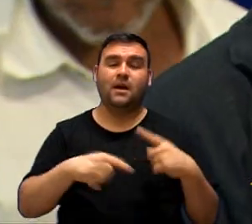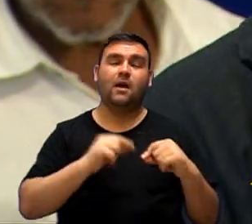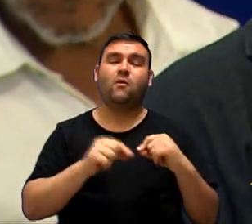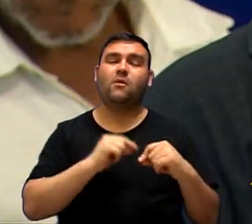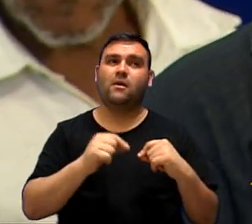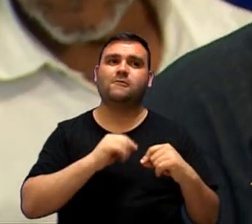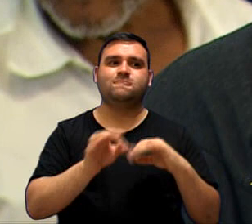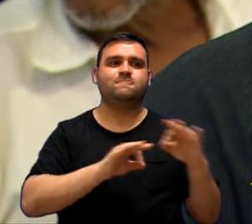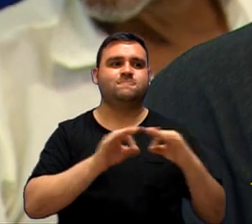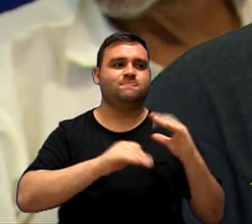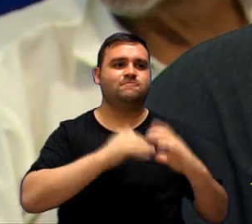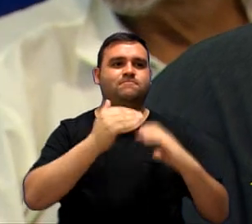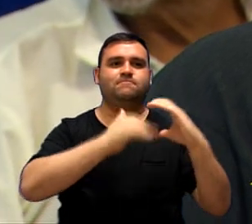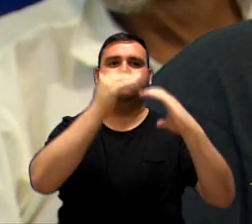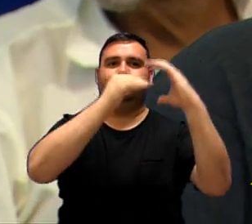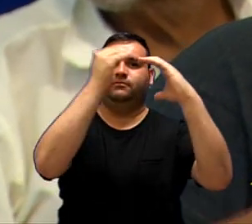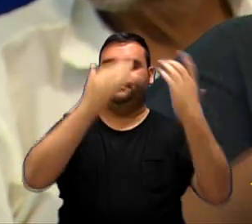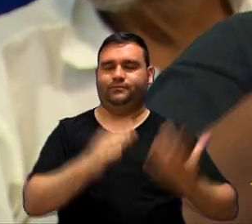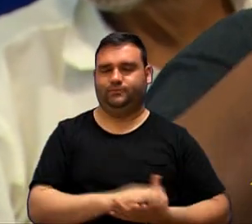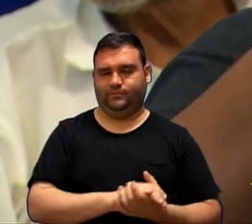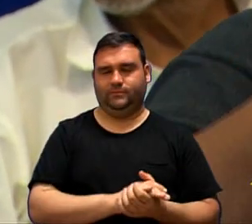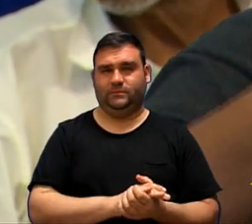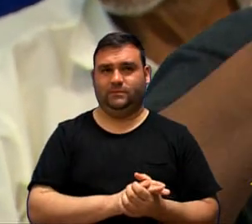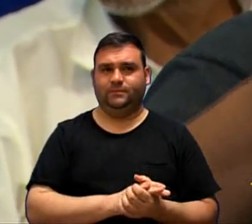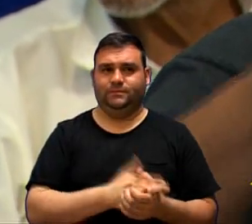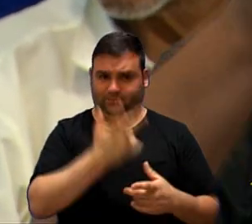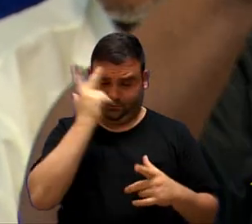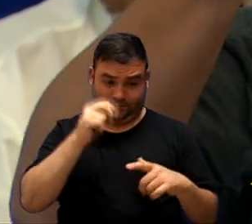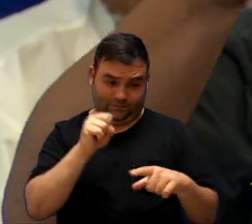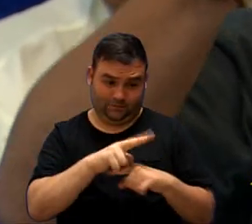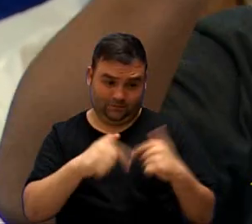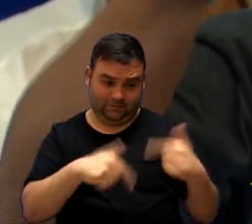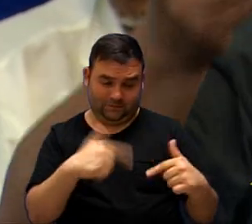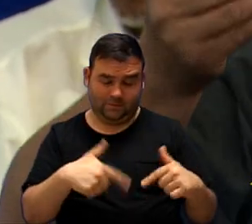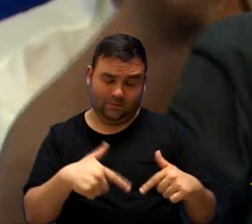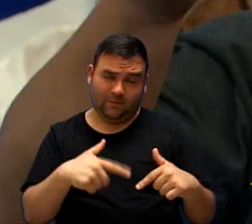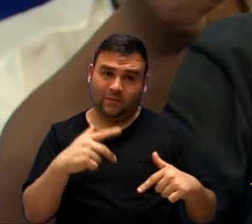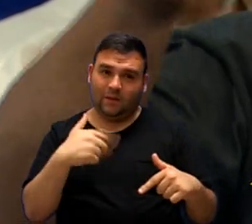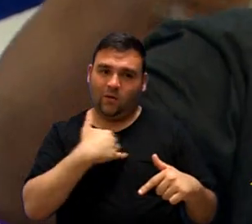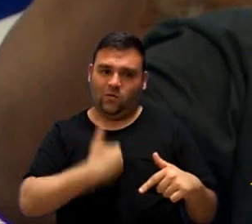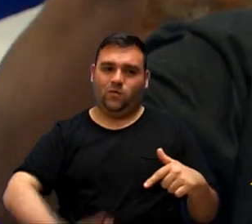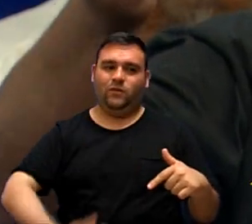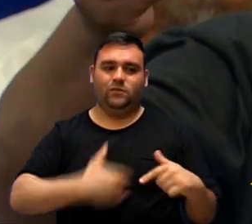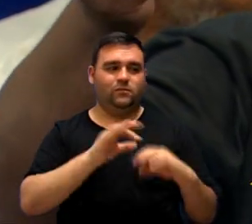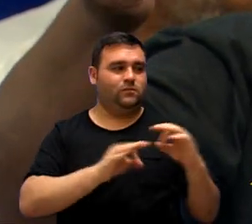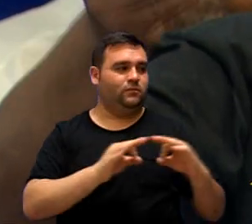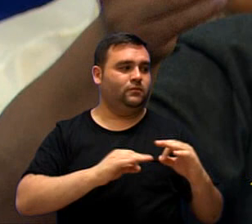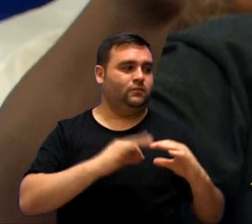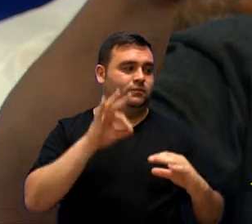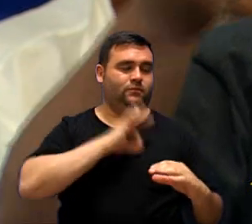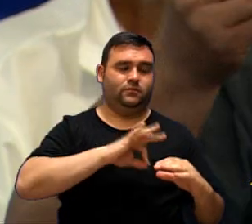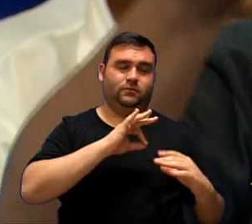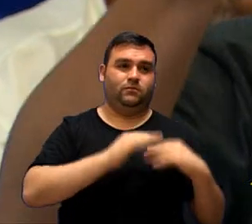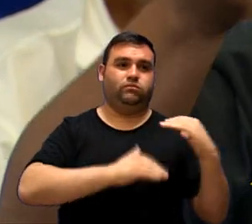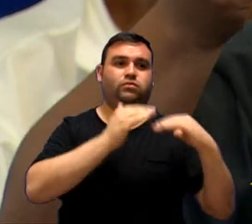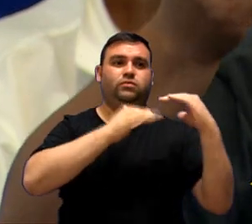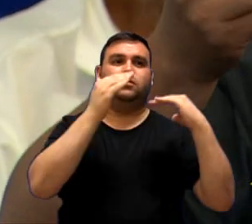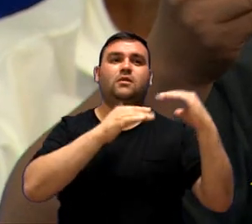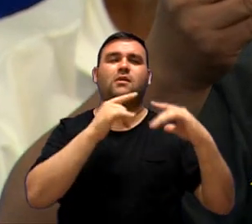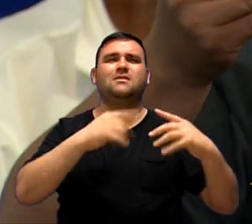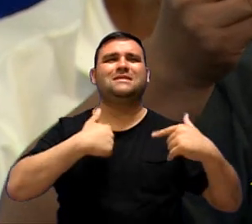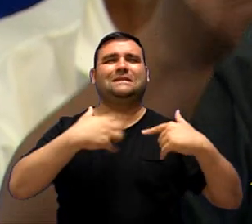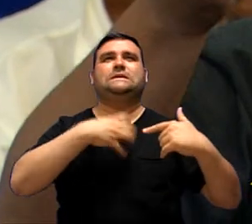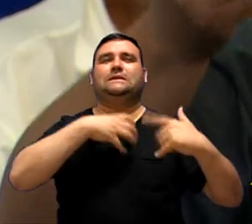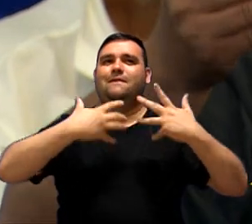carreira. Tá? O servidor público ele não tem um plano de carreira que o